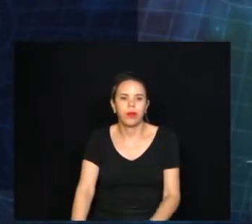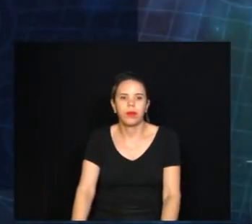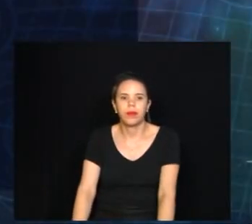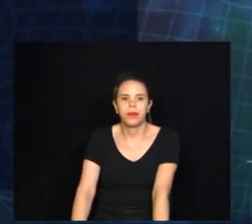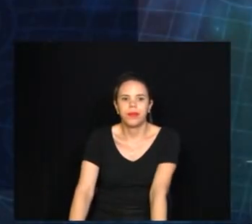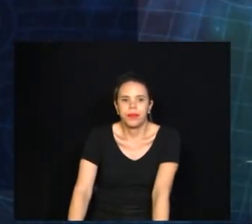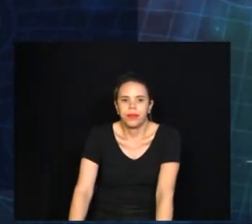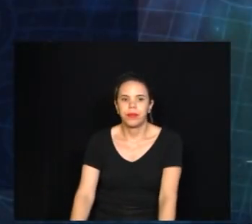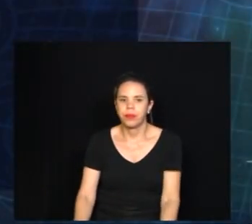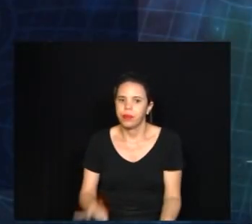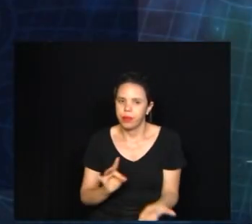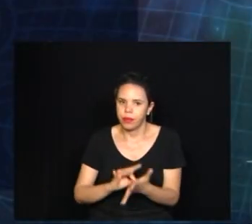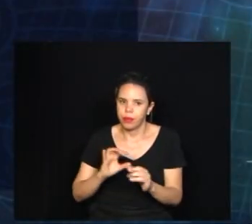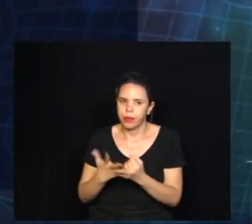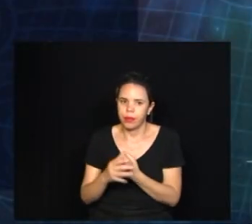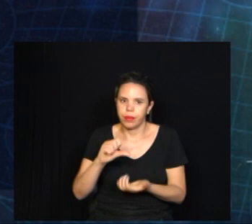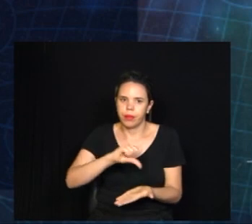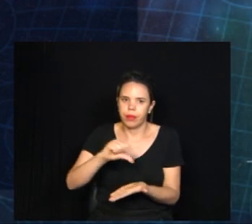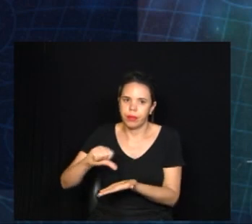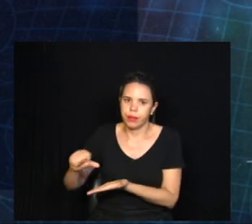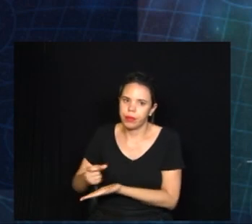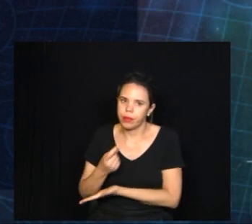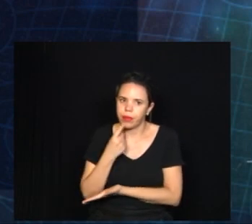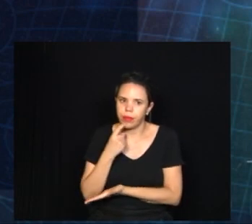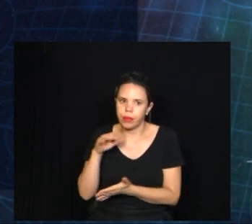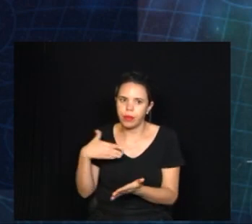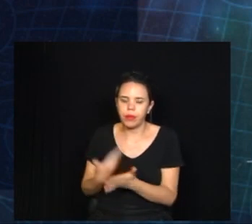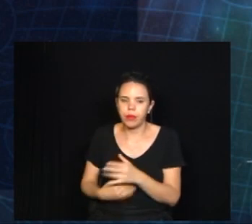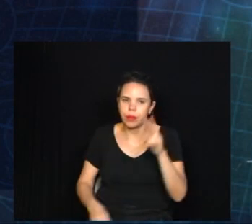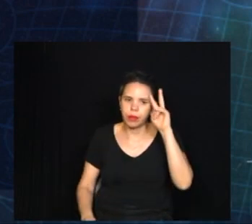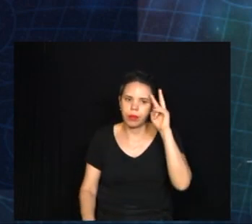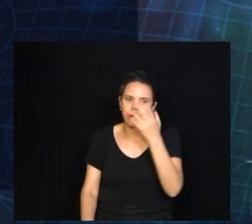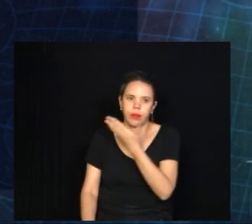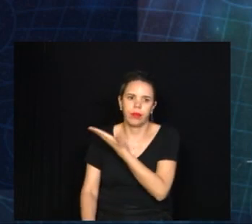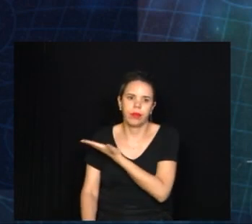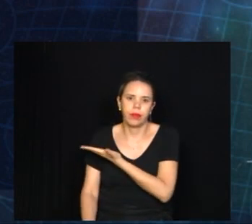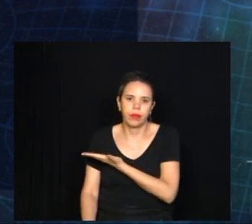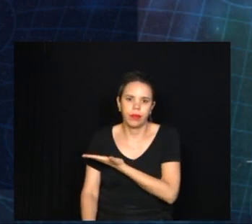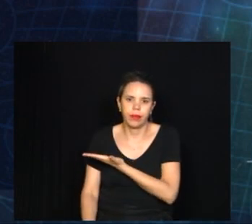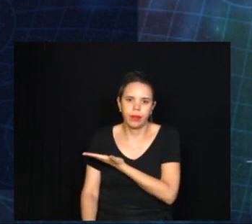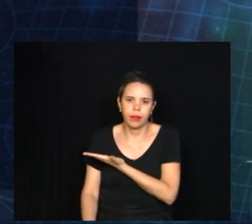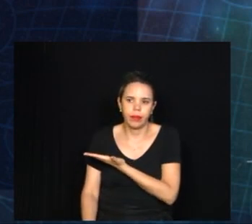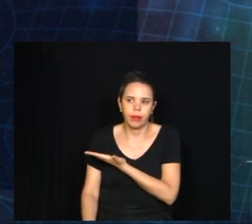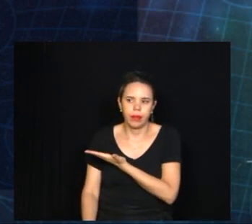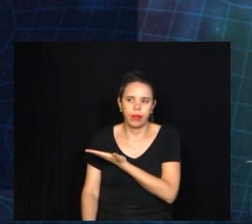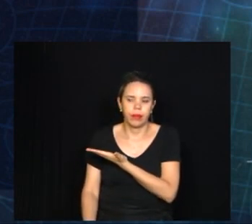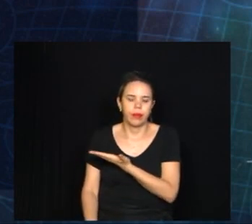379.388 casos confirmados em nossa região e Campinas até esta segunda-feira somava